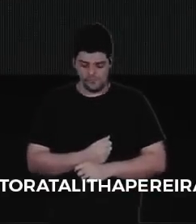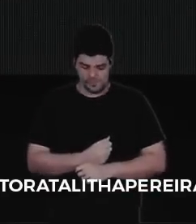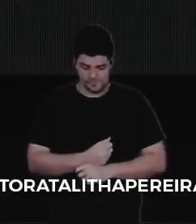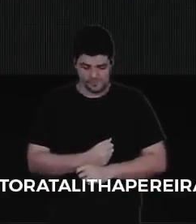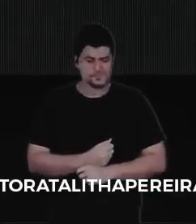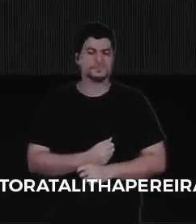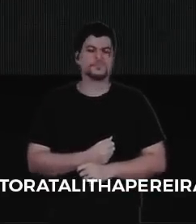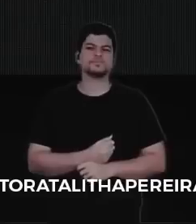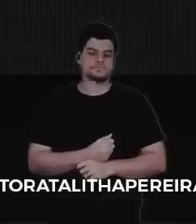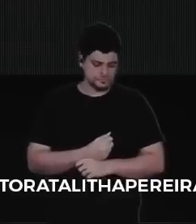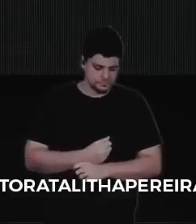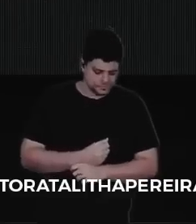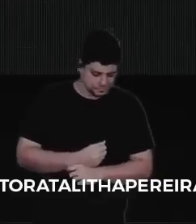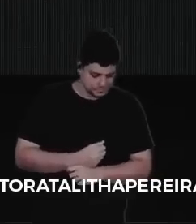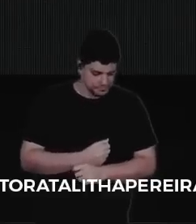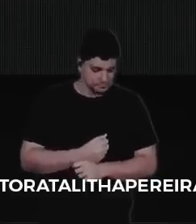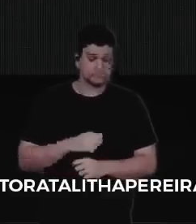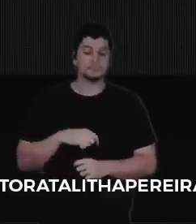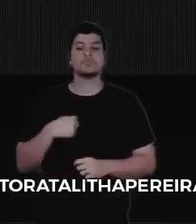E a gente tem que